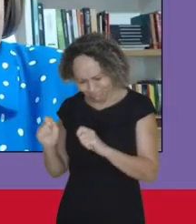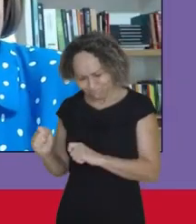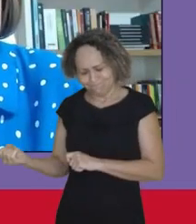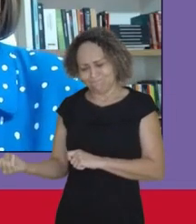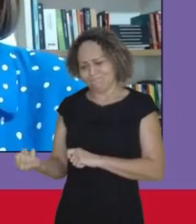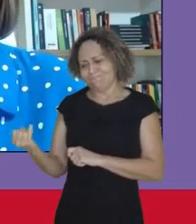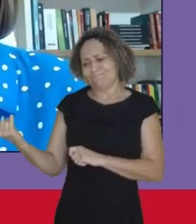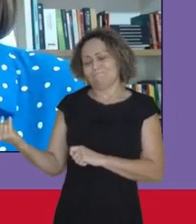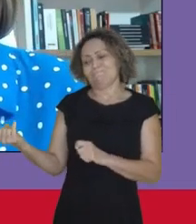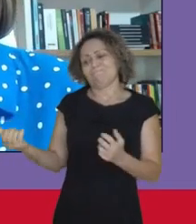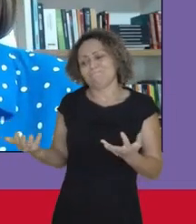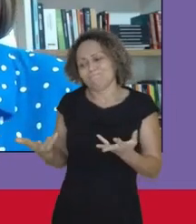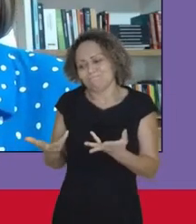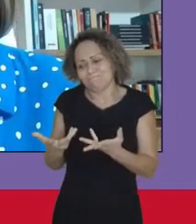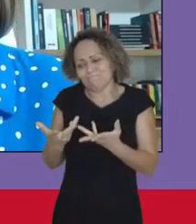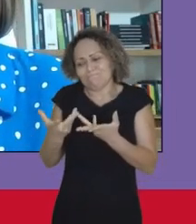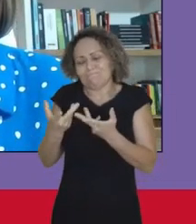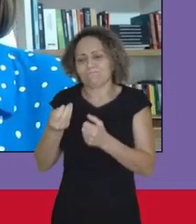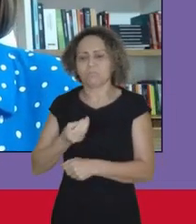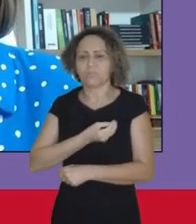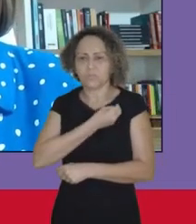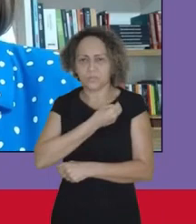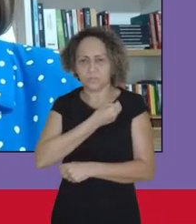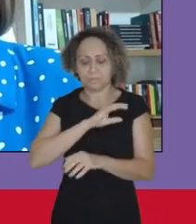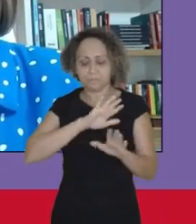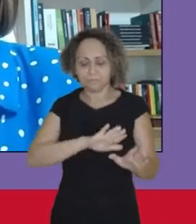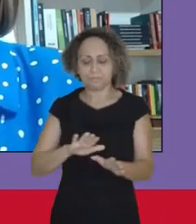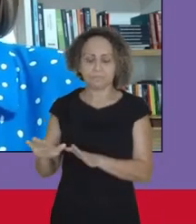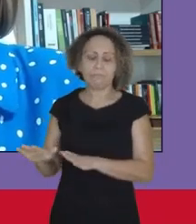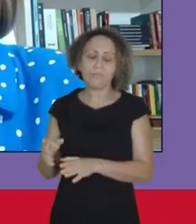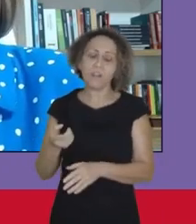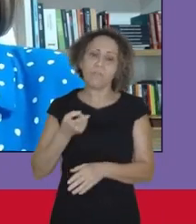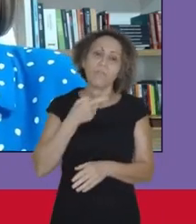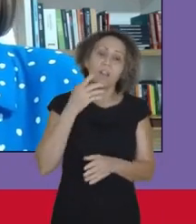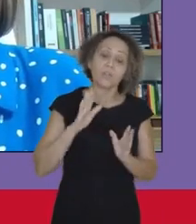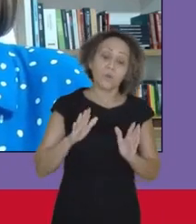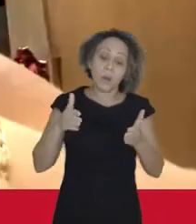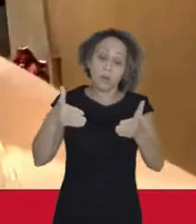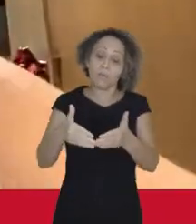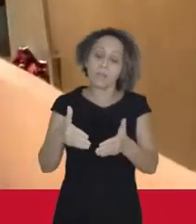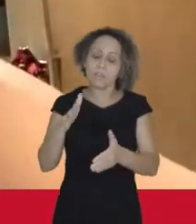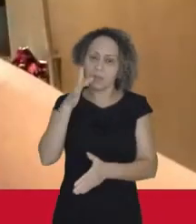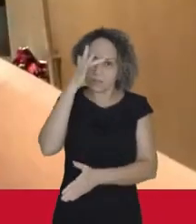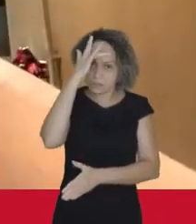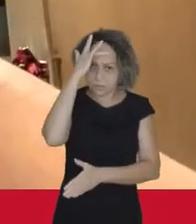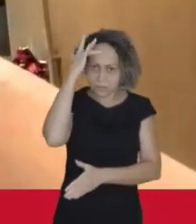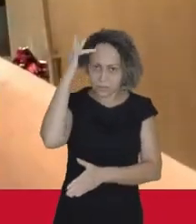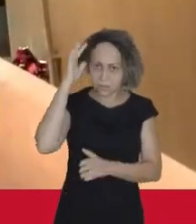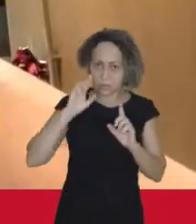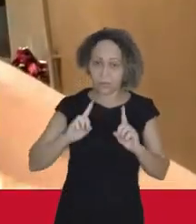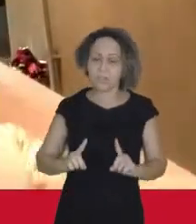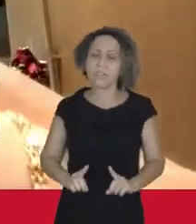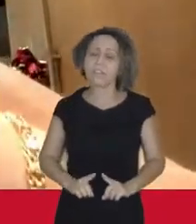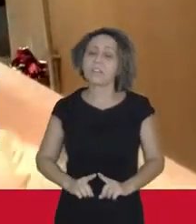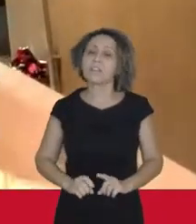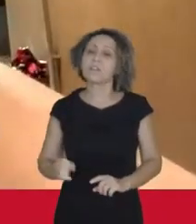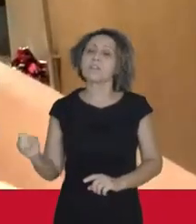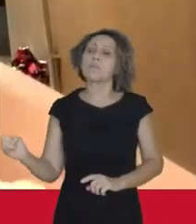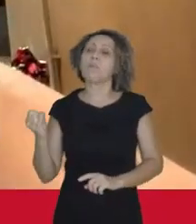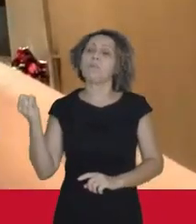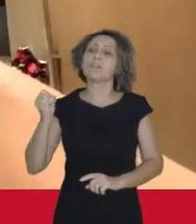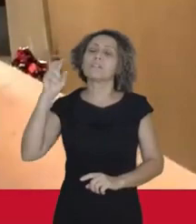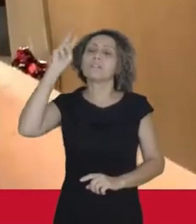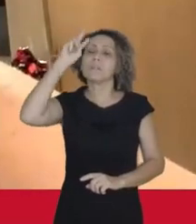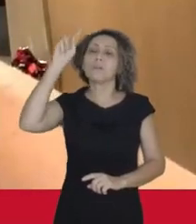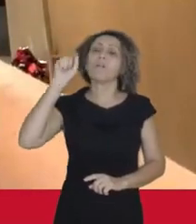Então, voltando à questão da Convenção sobre os Direitos da Pessoa com Deficiência, é importante a gente lembrar que a